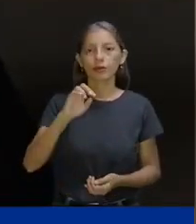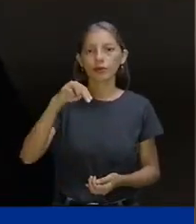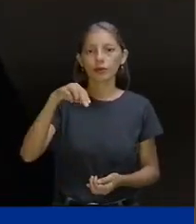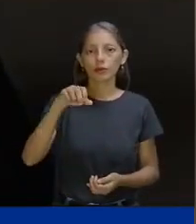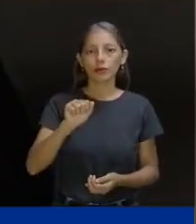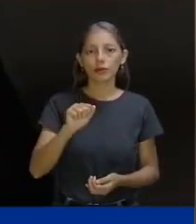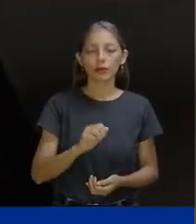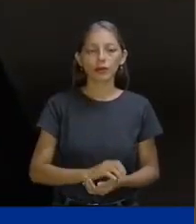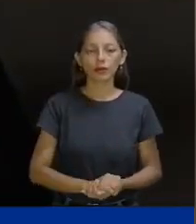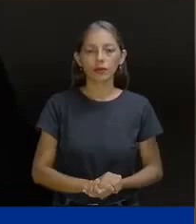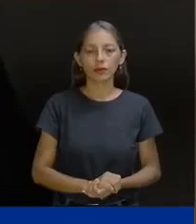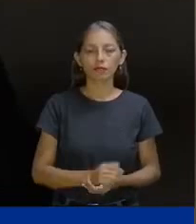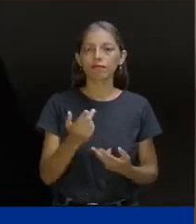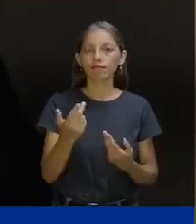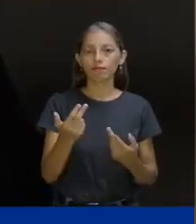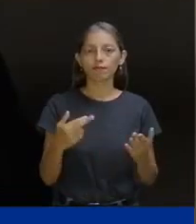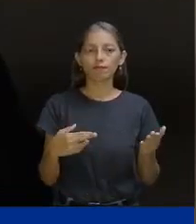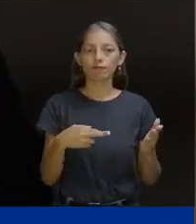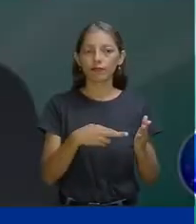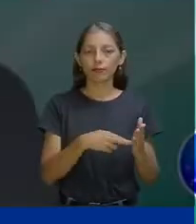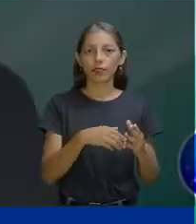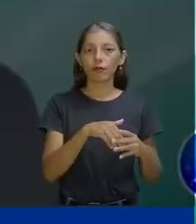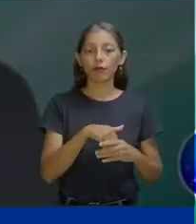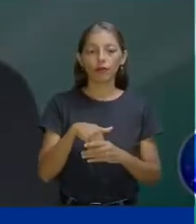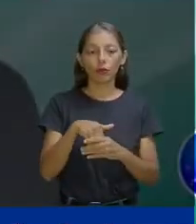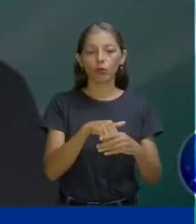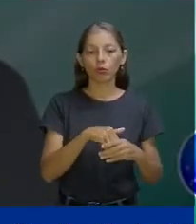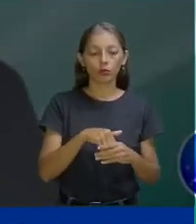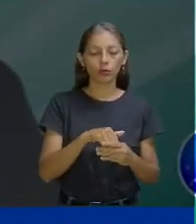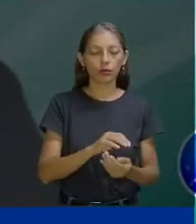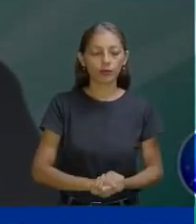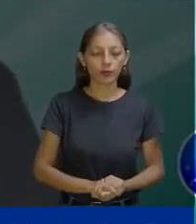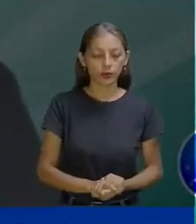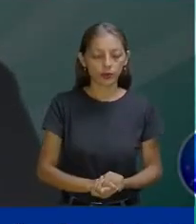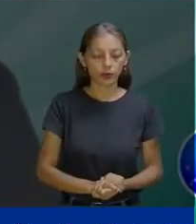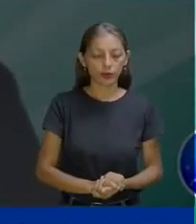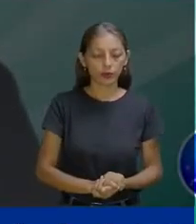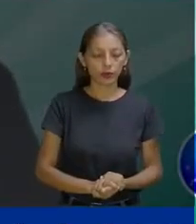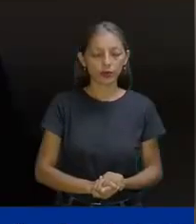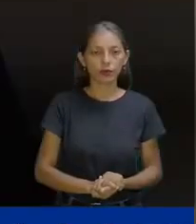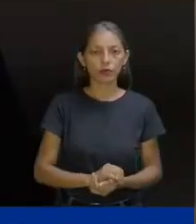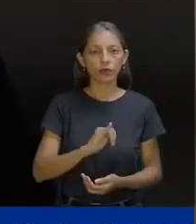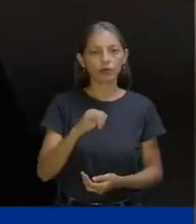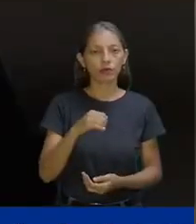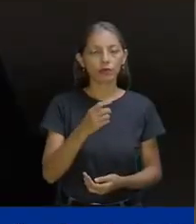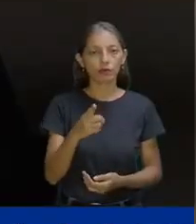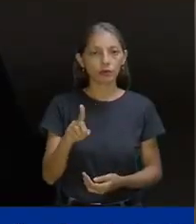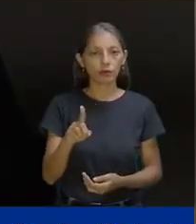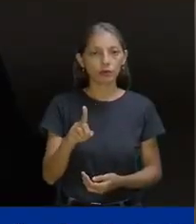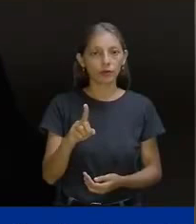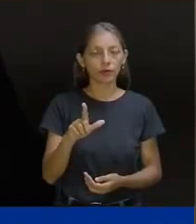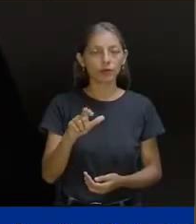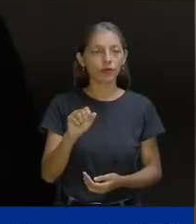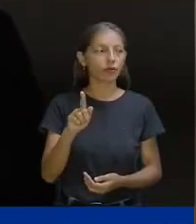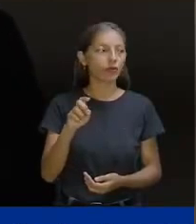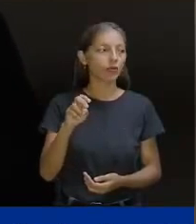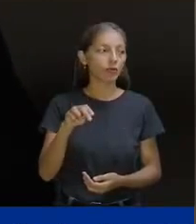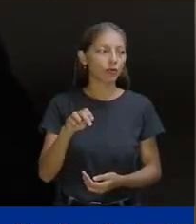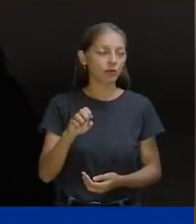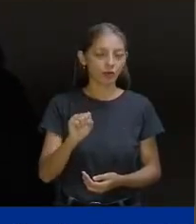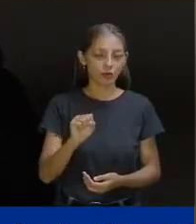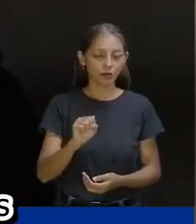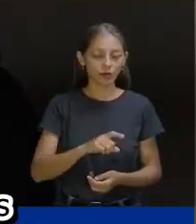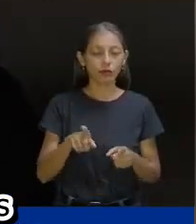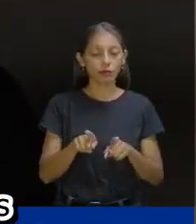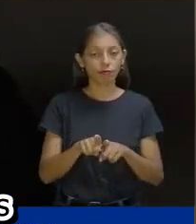Souza? Acompanha a relatora, presidente. Juiz João Lage, no caso, também acompanha e anuncia o resultado. TRE da Amapá,